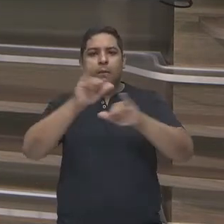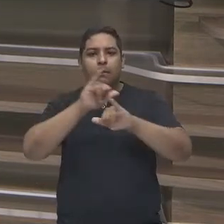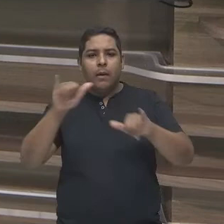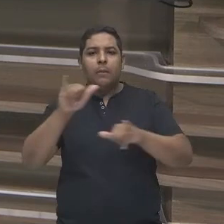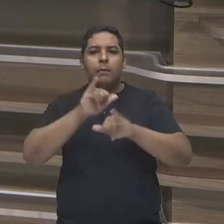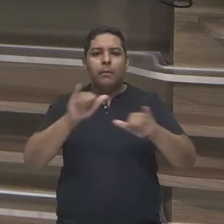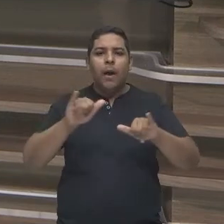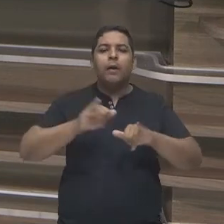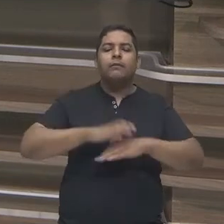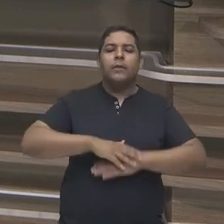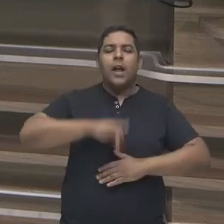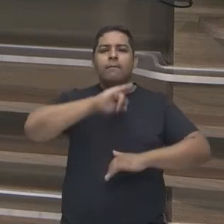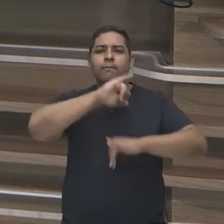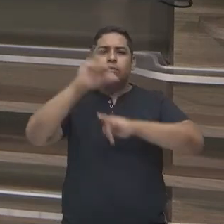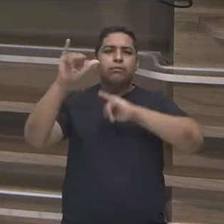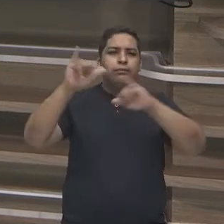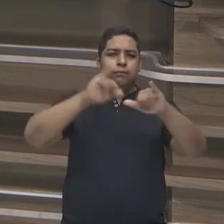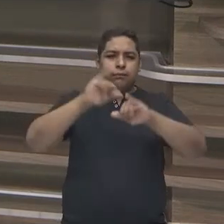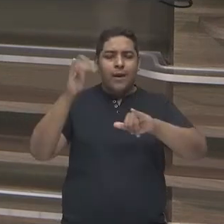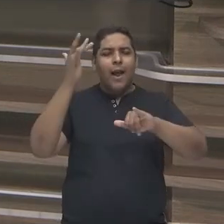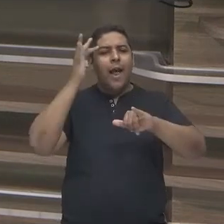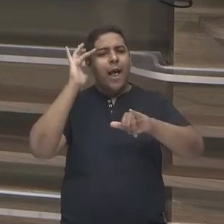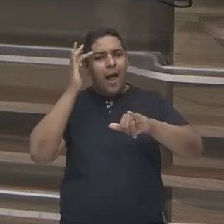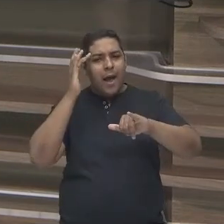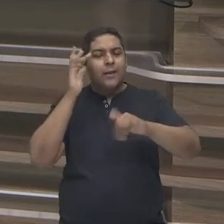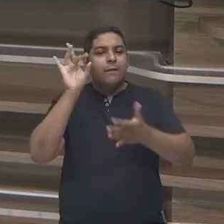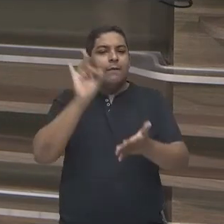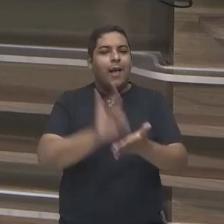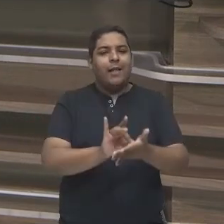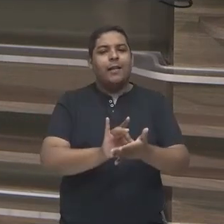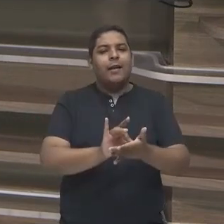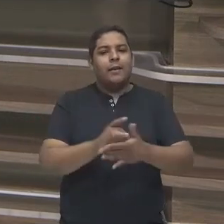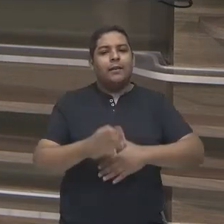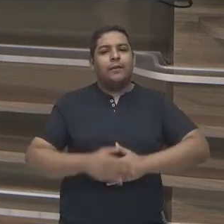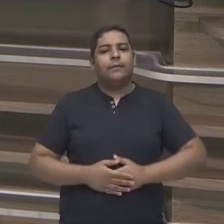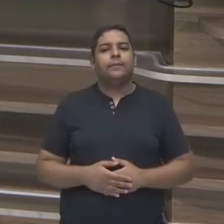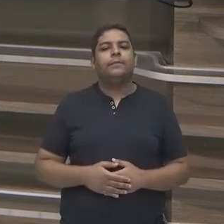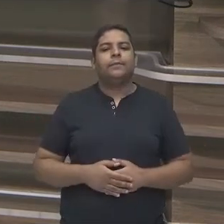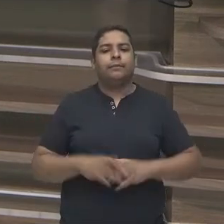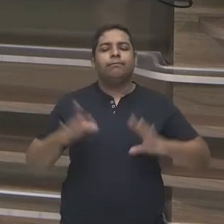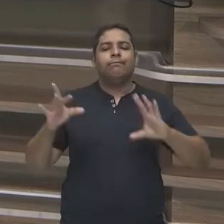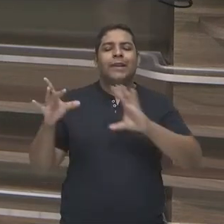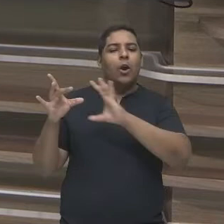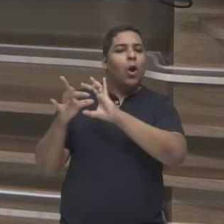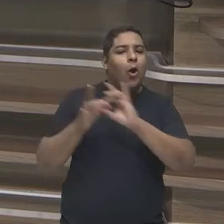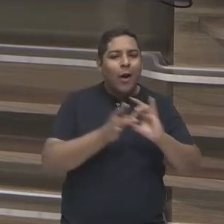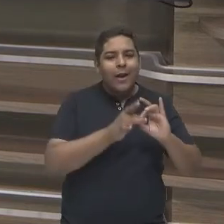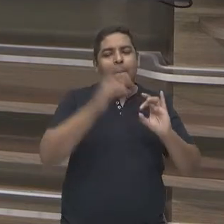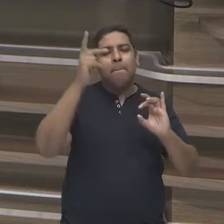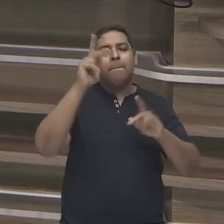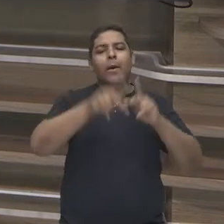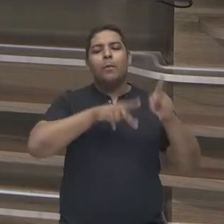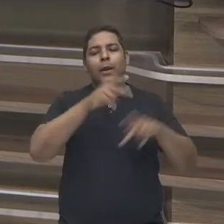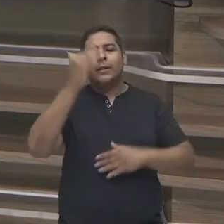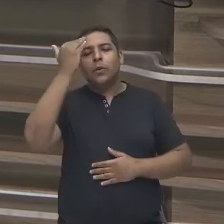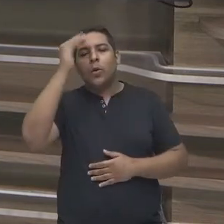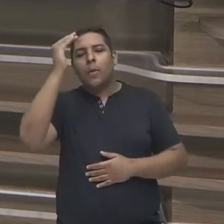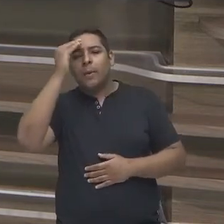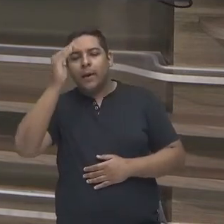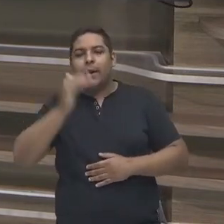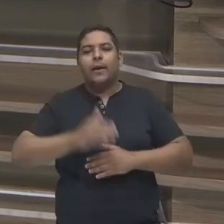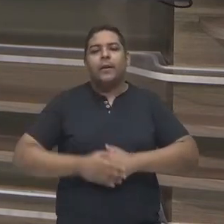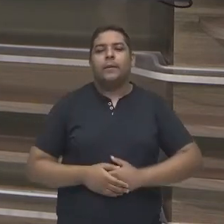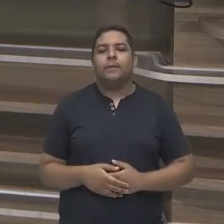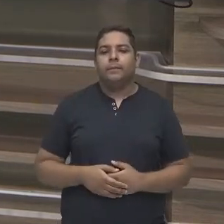jogar informações que eles acham que são verdades, que são coerentes para que a população compreenda. E essa